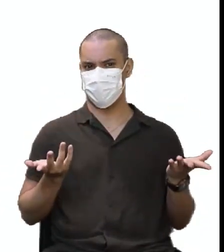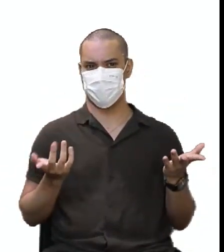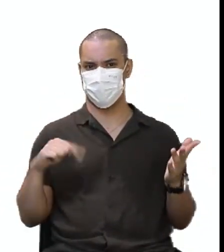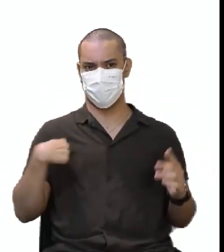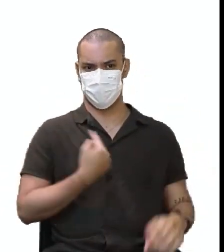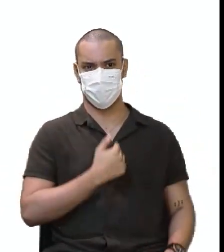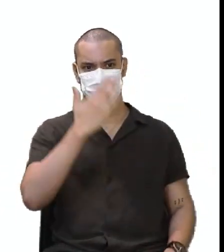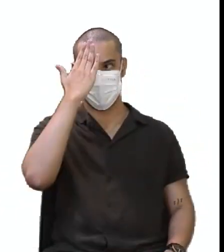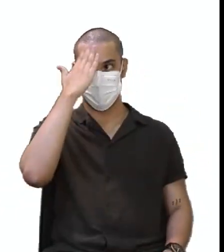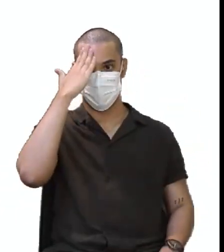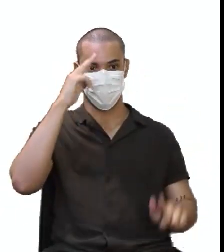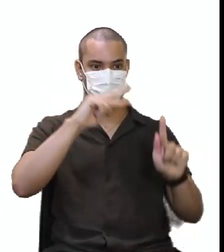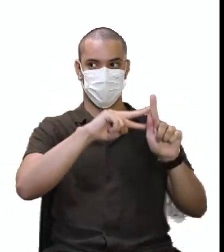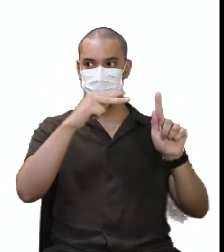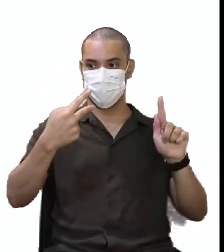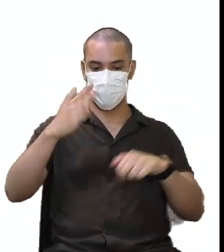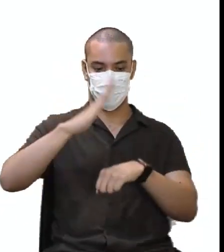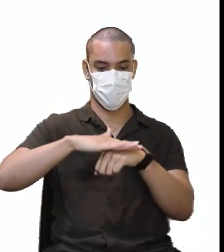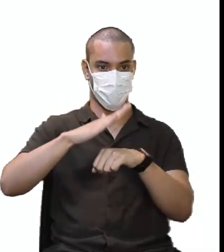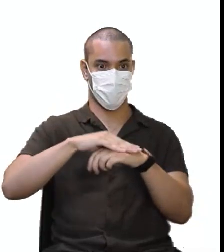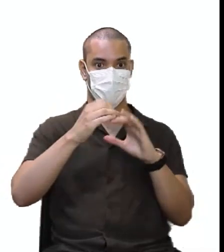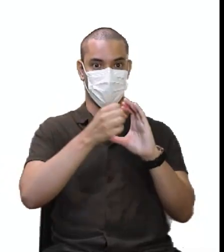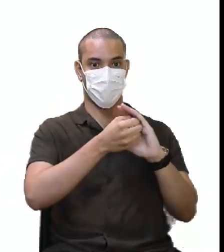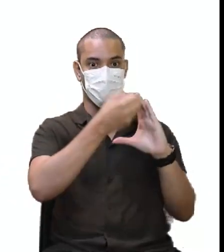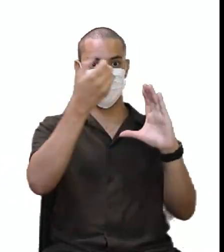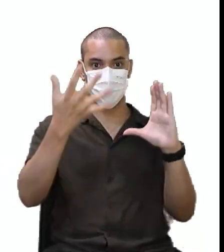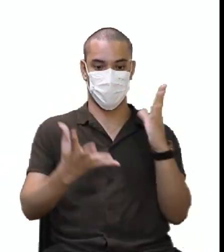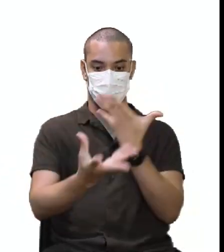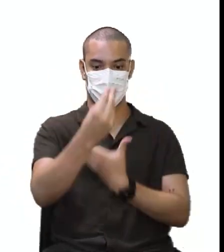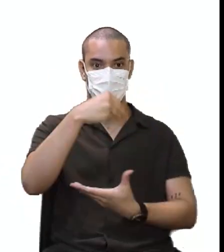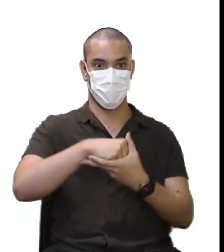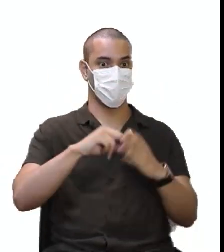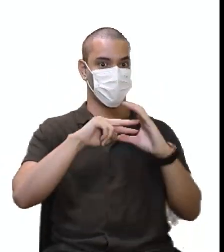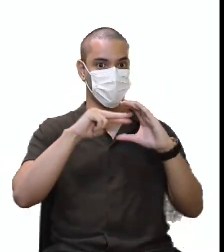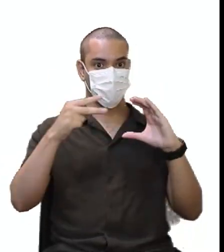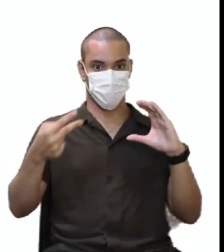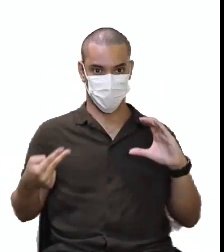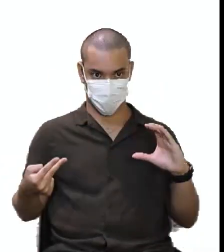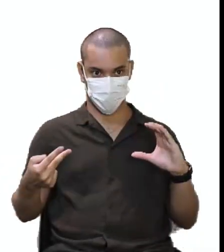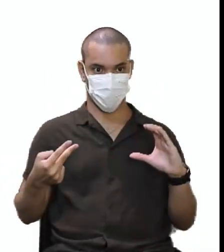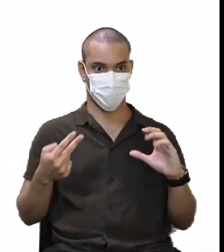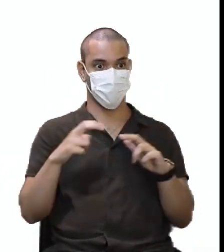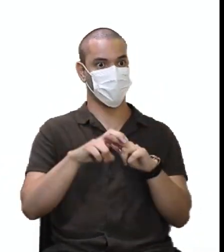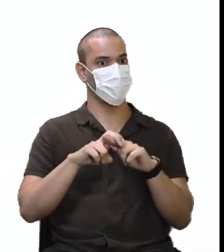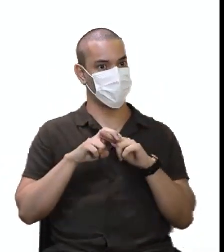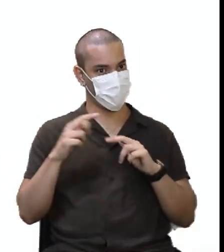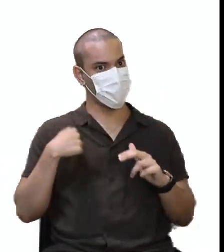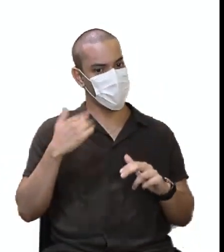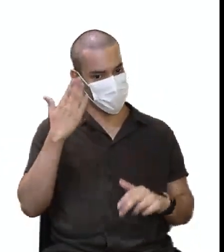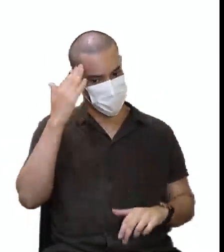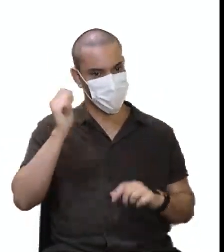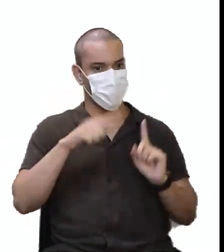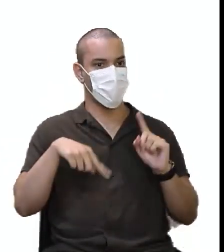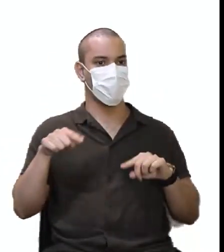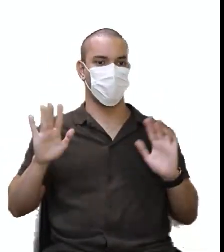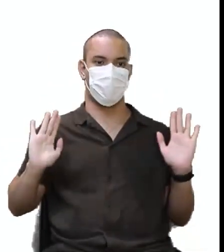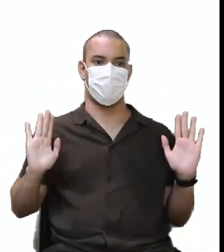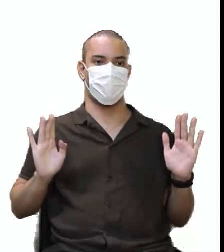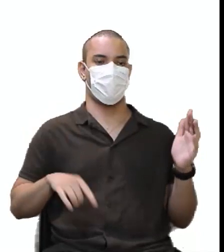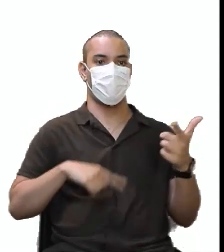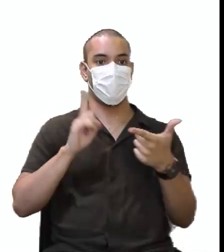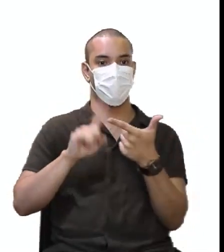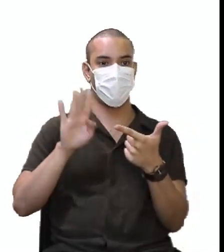a manifestação daquela característica presente nos genes, né? No genótipo. Então, eu já vi uma variação ali.